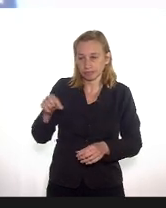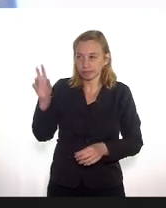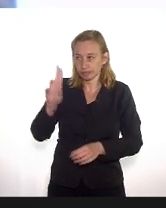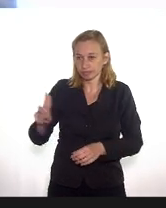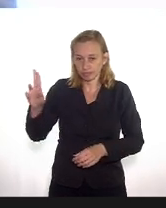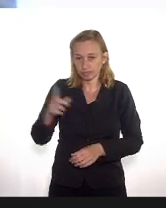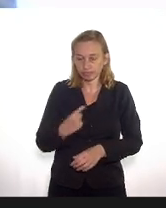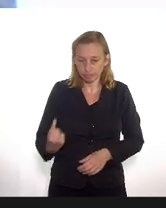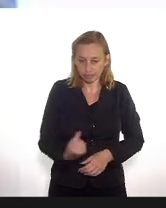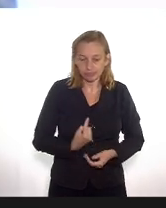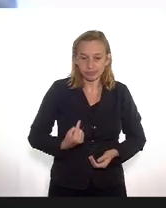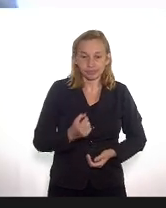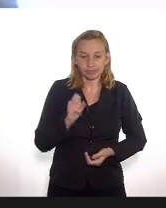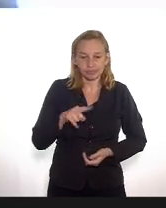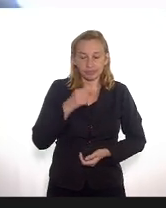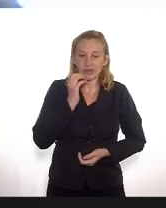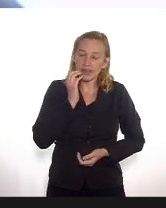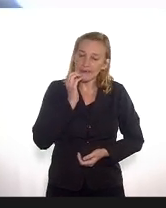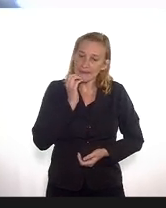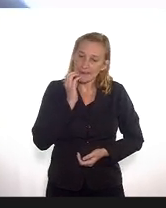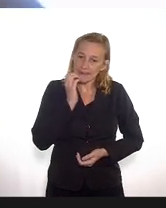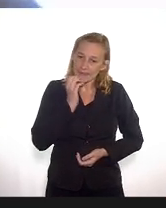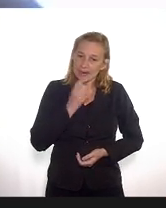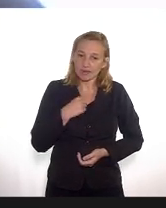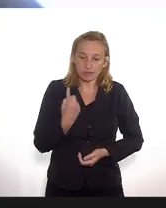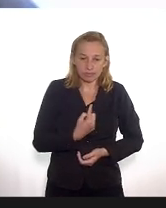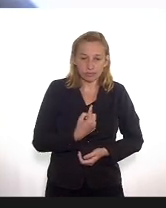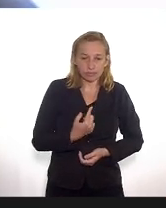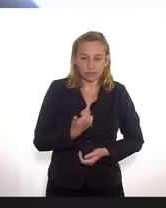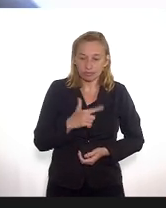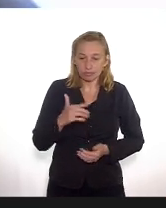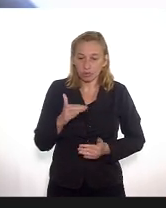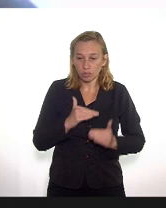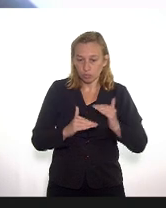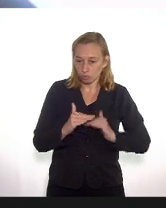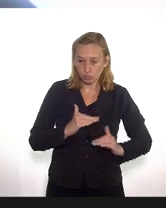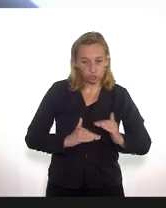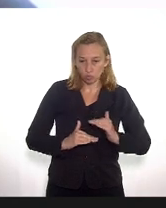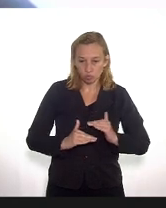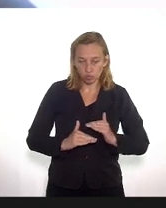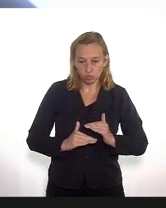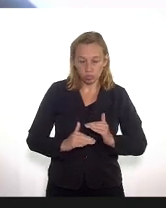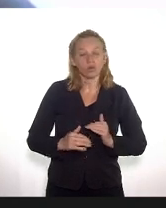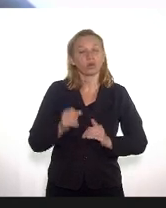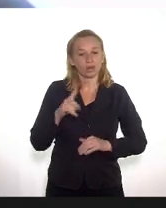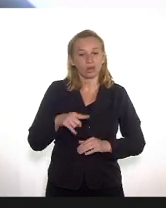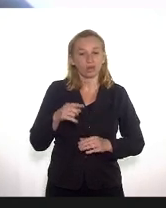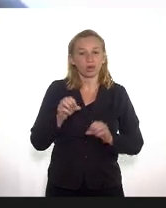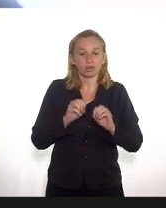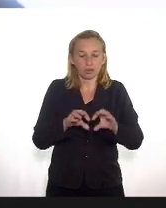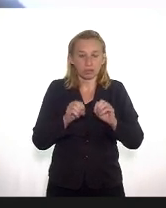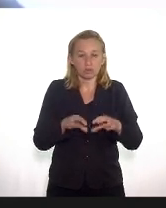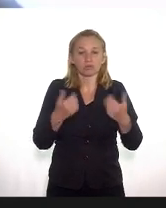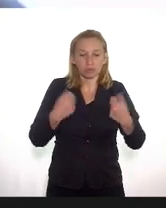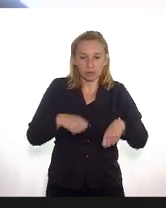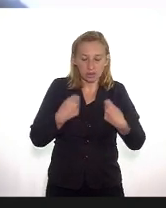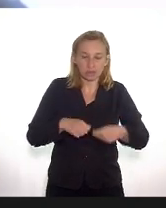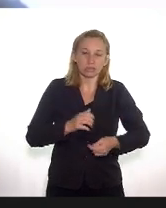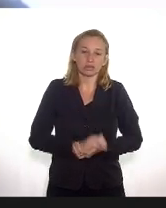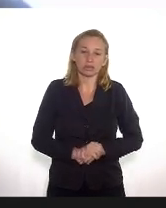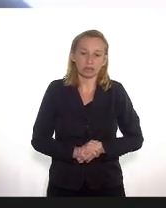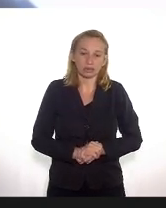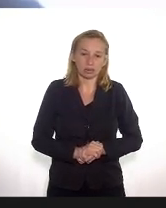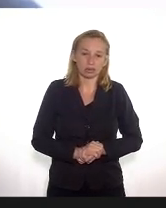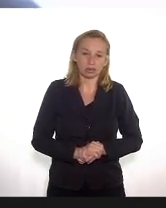universidade. Eu acho que a gente não tem como retroceder, eu acho que é isso que a educação precisa e que a educação